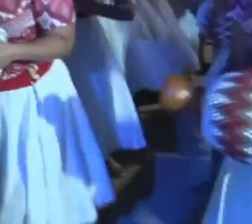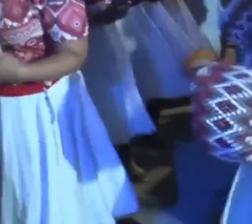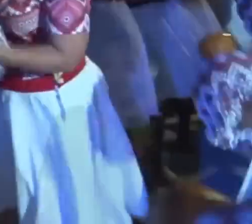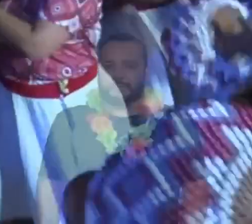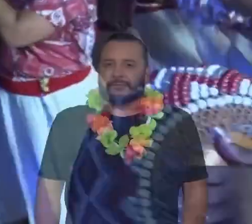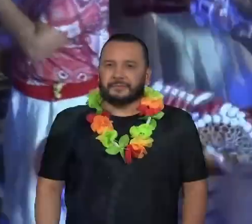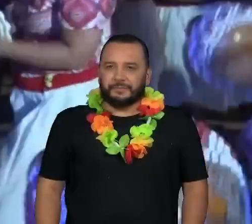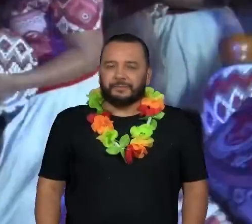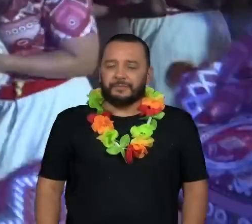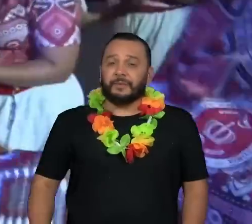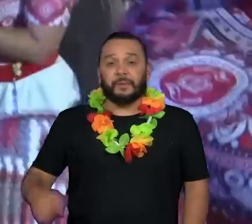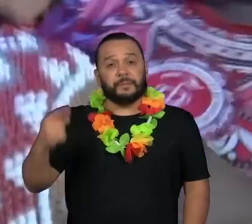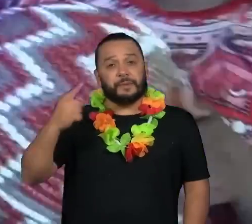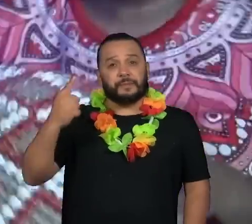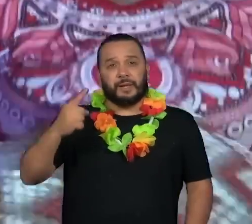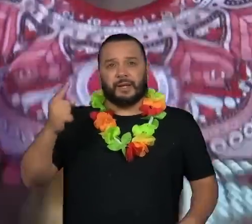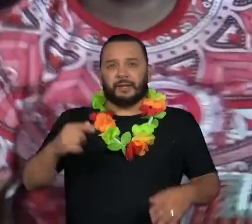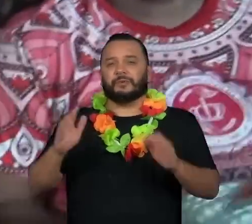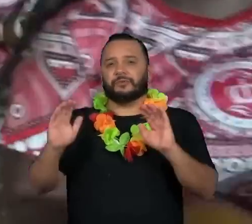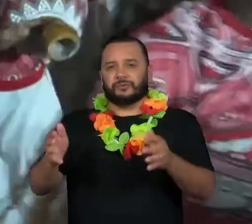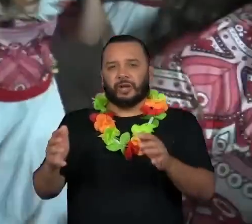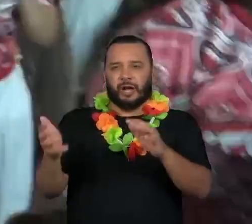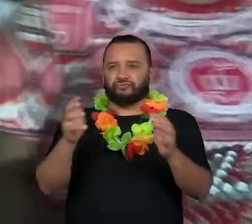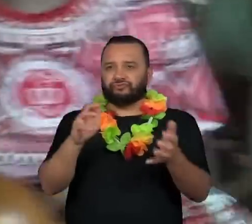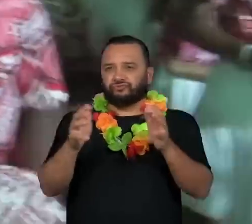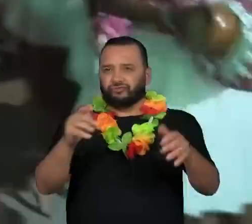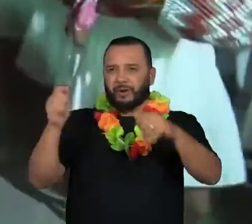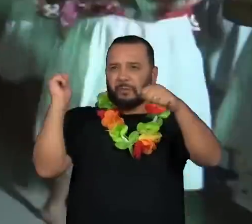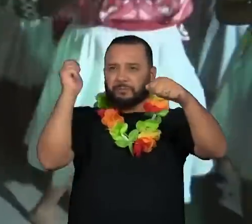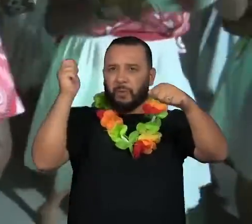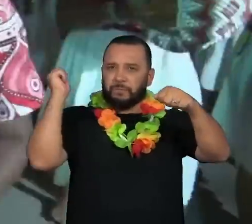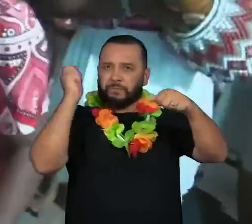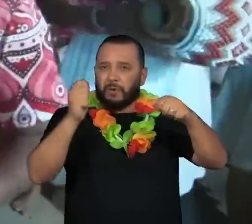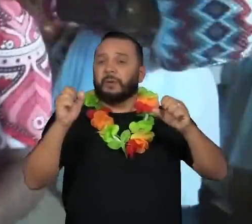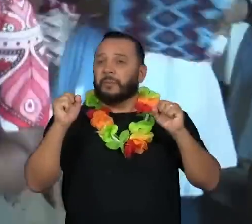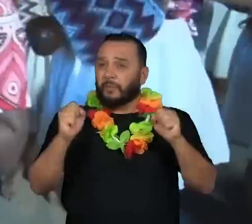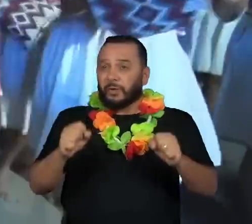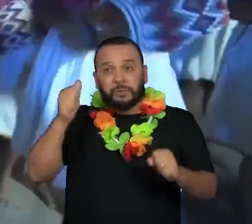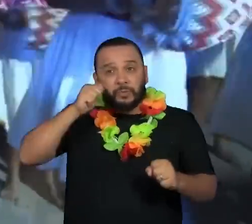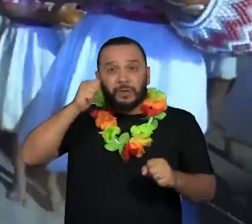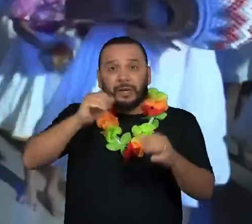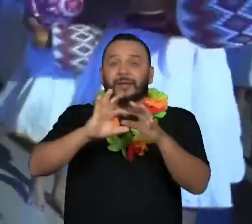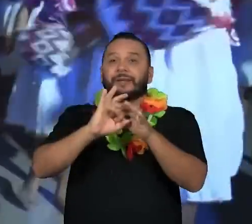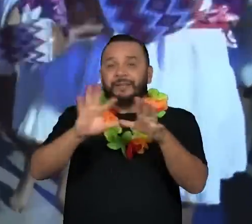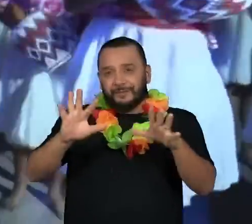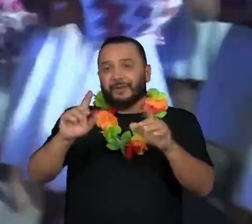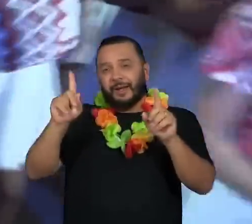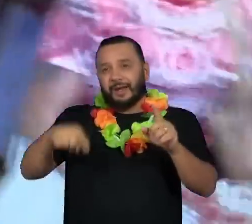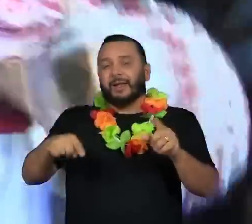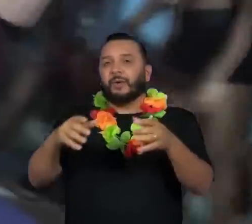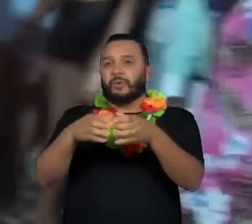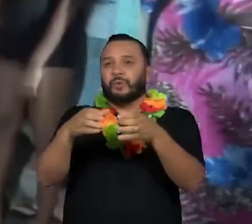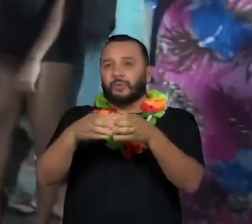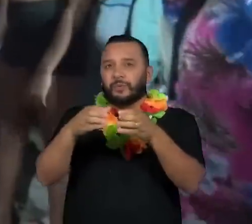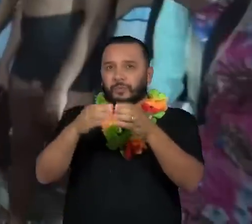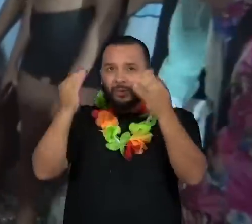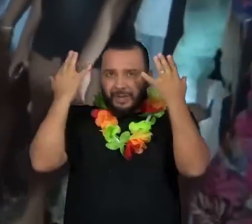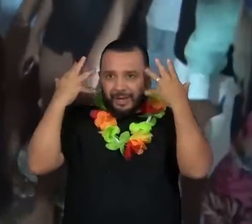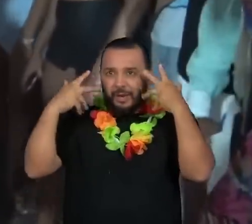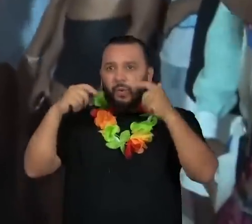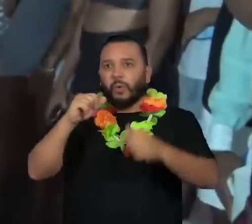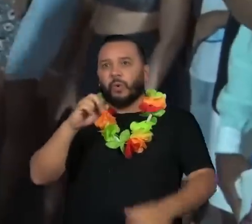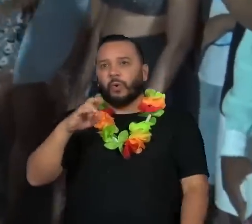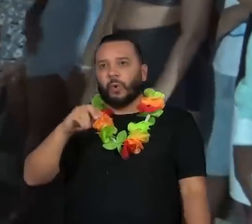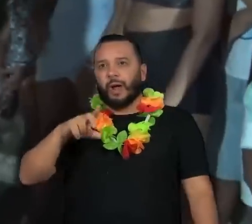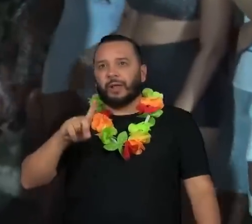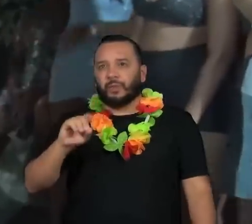O primeiro maracatu, nação do estado de Pernambuco, que permitiu uma mulher tocar foi o Leão Coroado, na época do saudoso mestre Luiz de França.